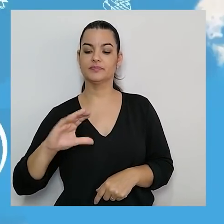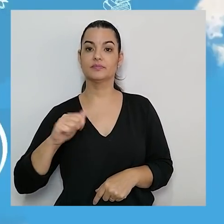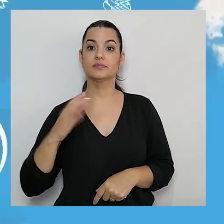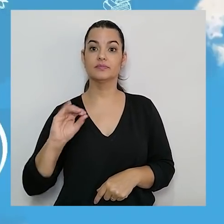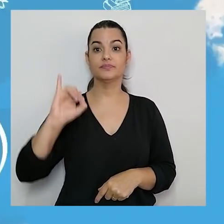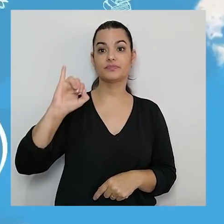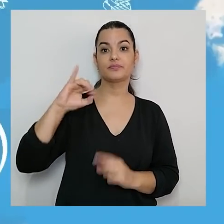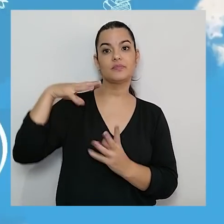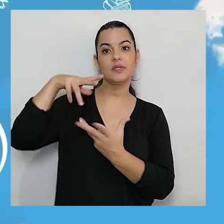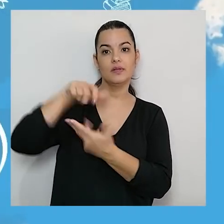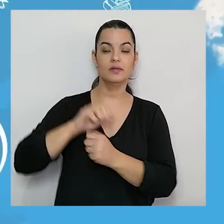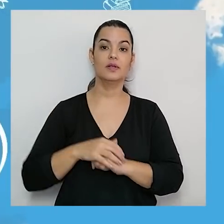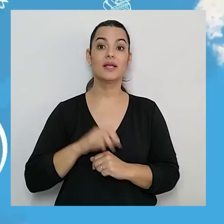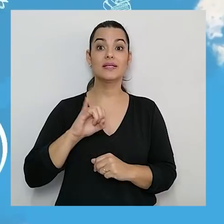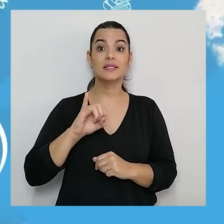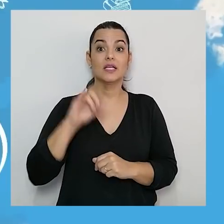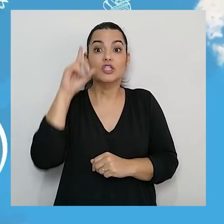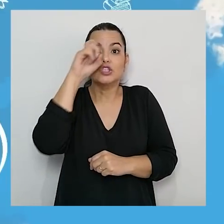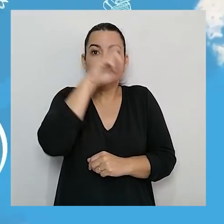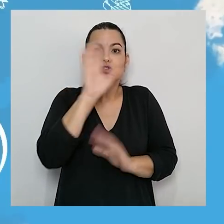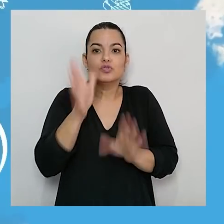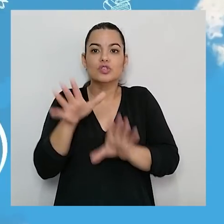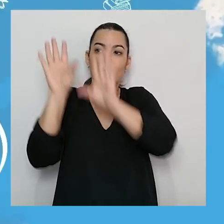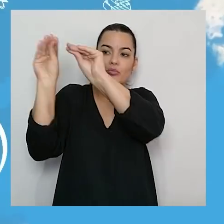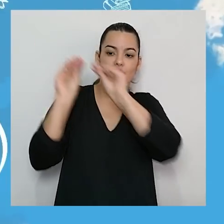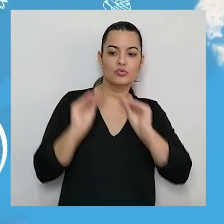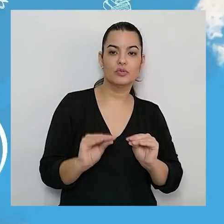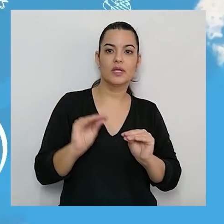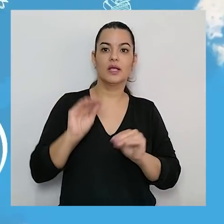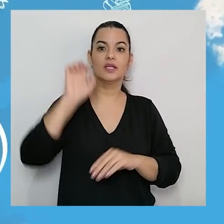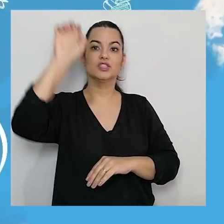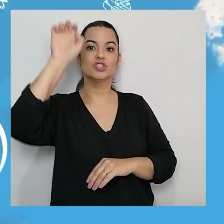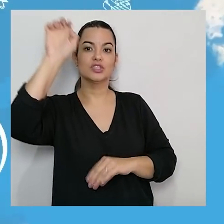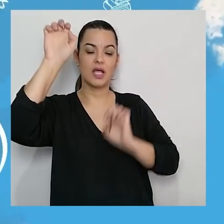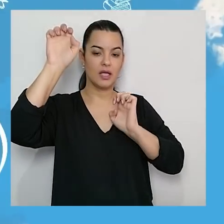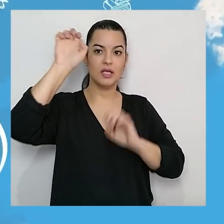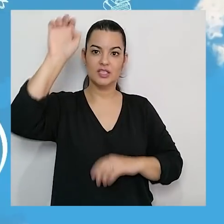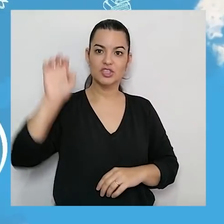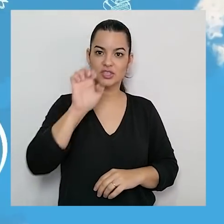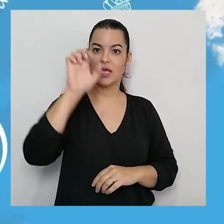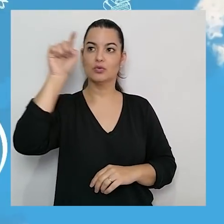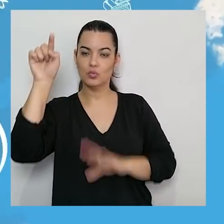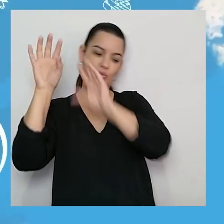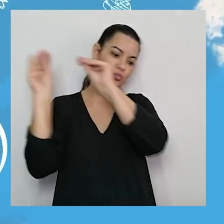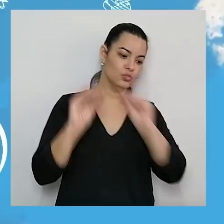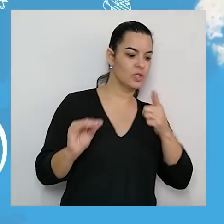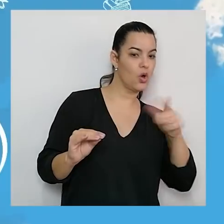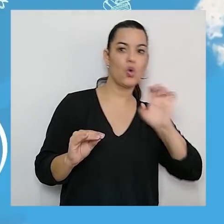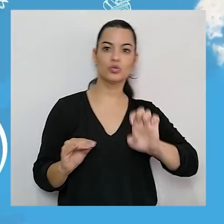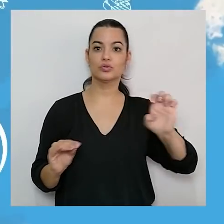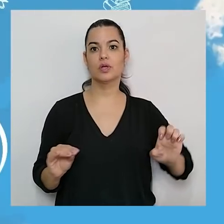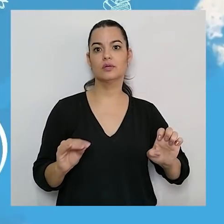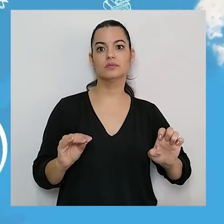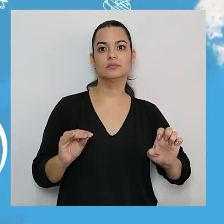Se é difícil para quem muda de um estado para o outro, vocês imaginem mudar de um país para o outro. É muito